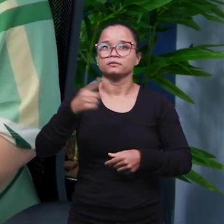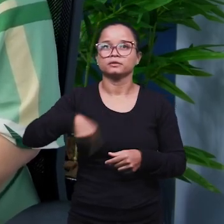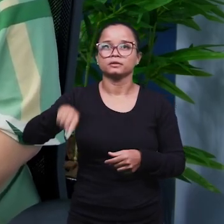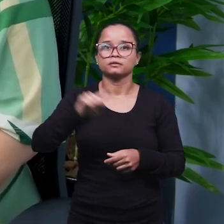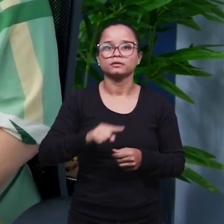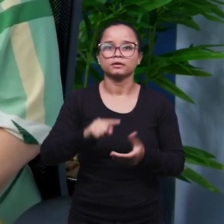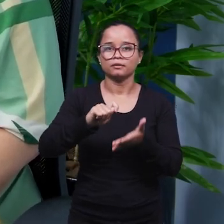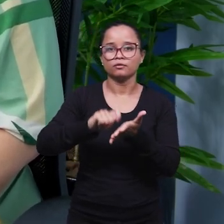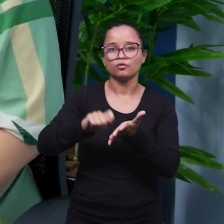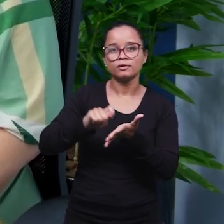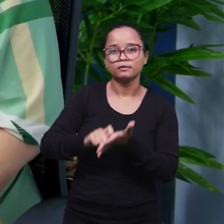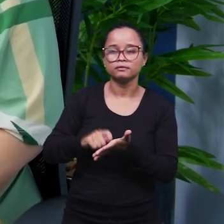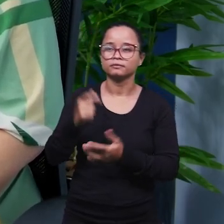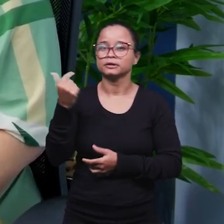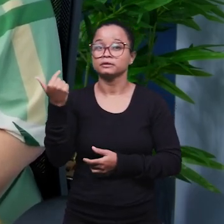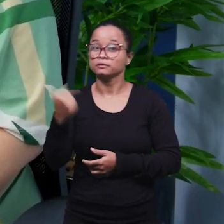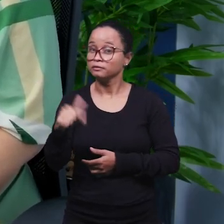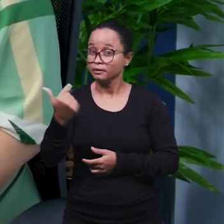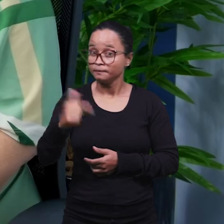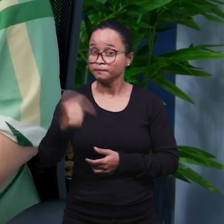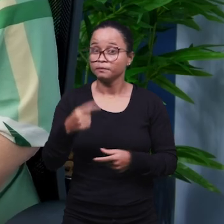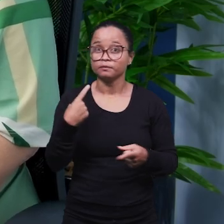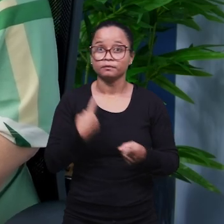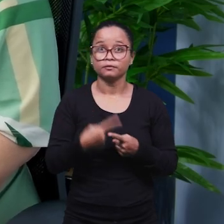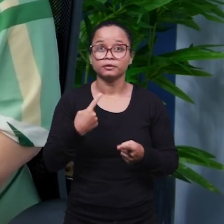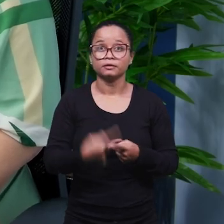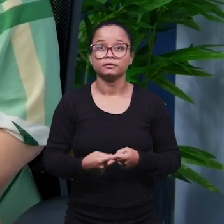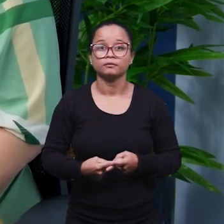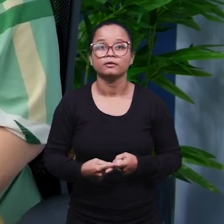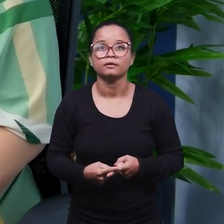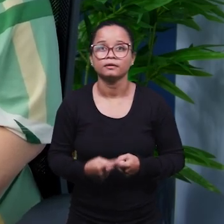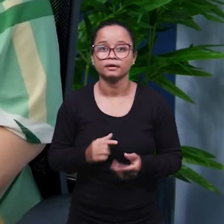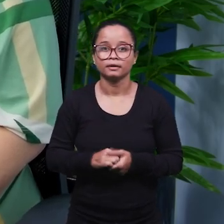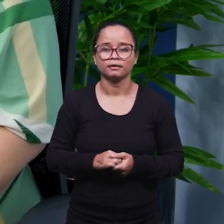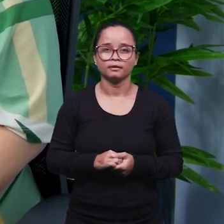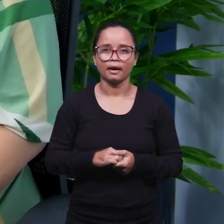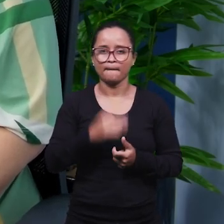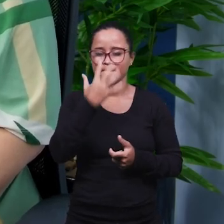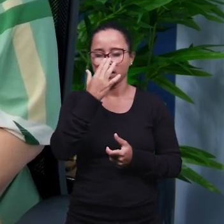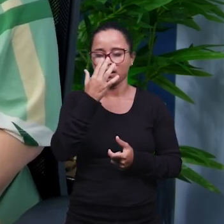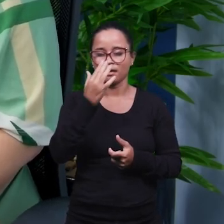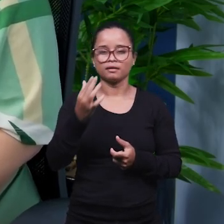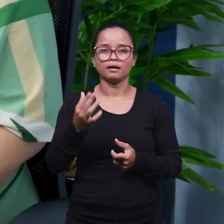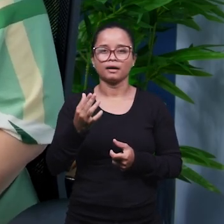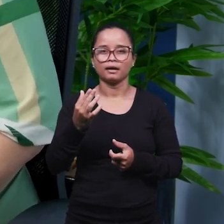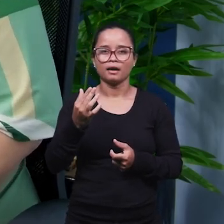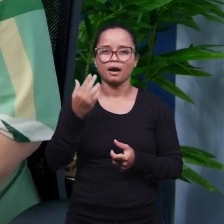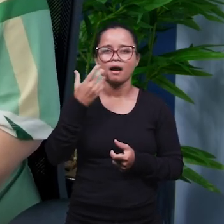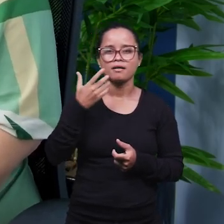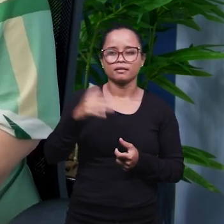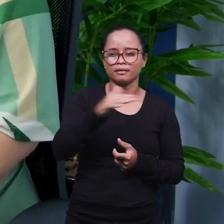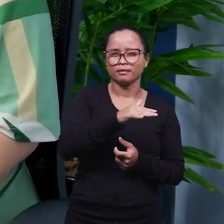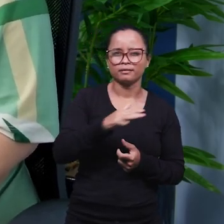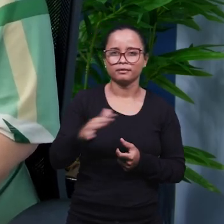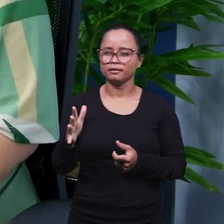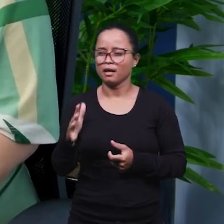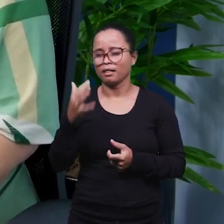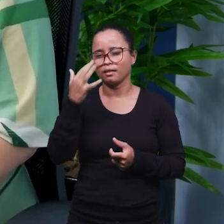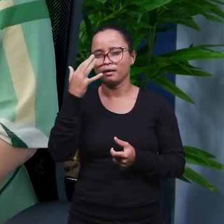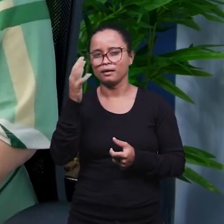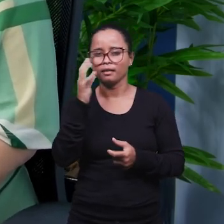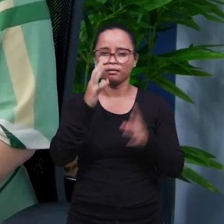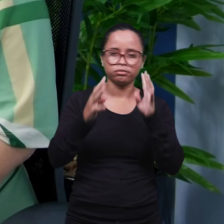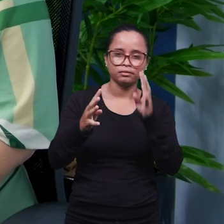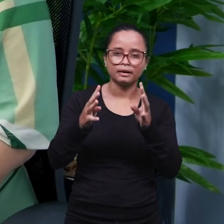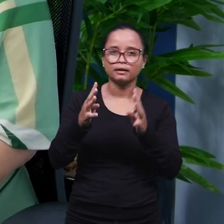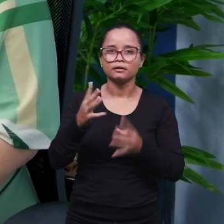não colocamos o escrito. Por quê? Porque isso distrai a criança. Se nós estamos lidando com uma criança que é muito